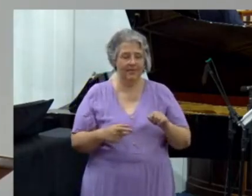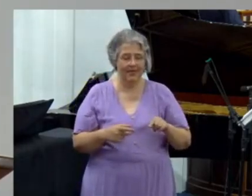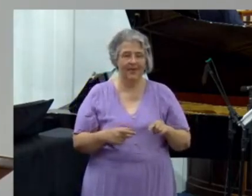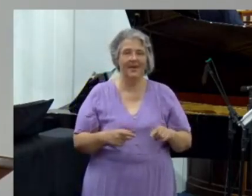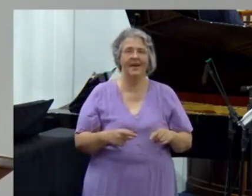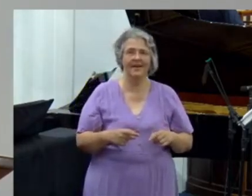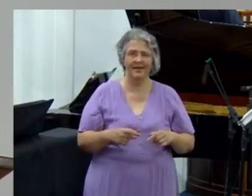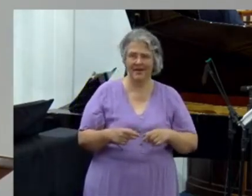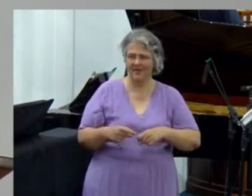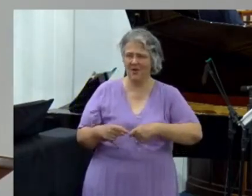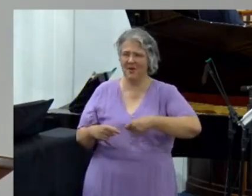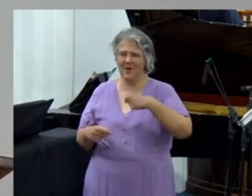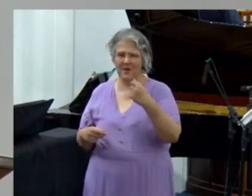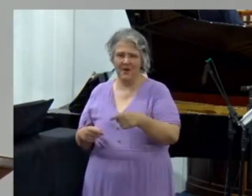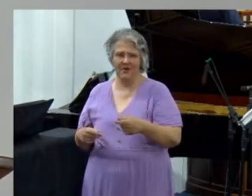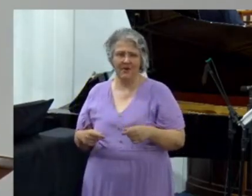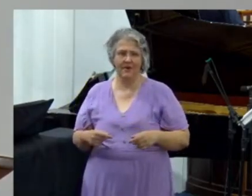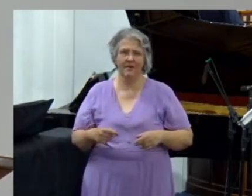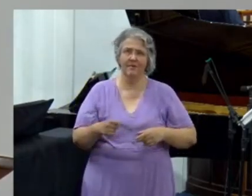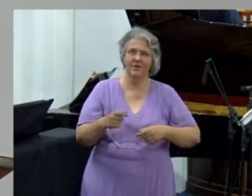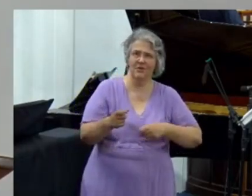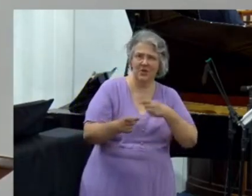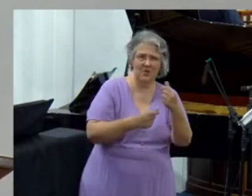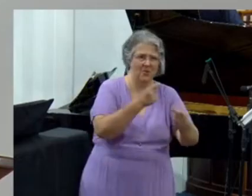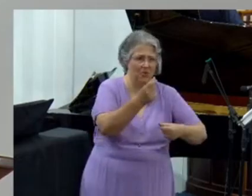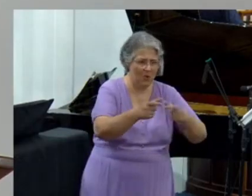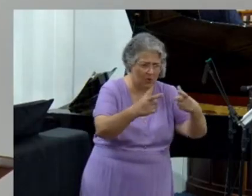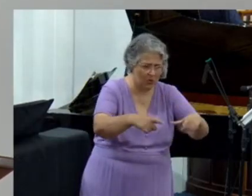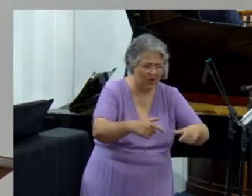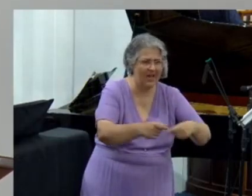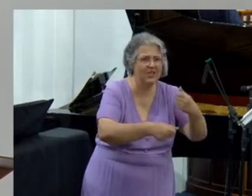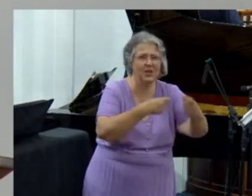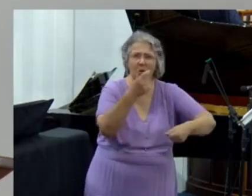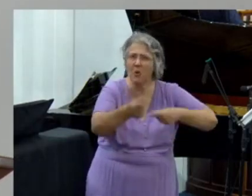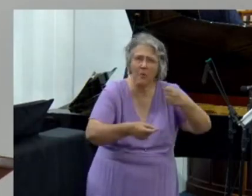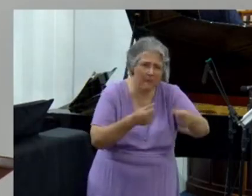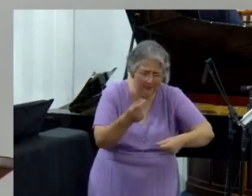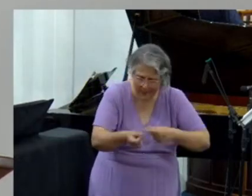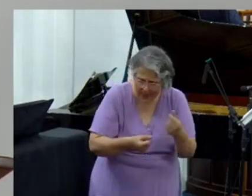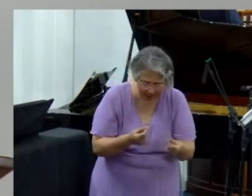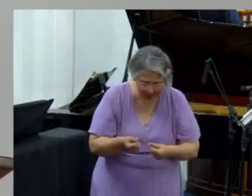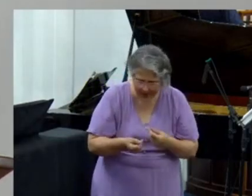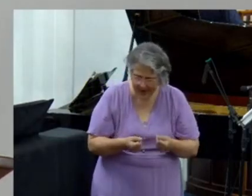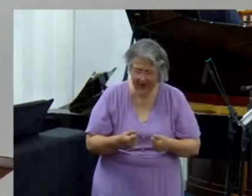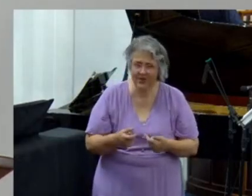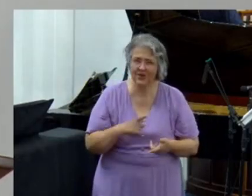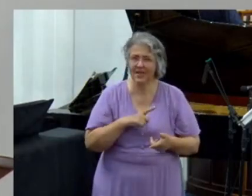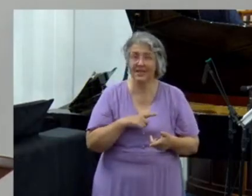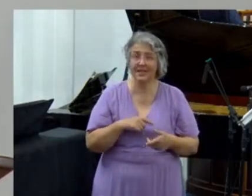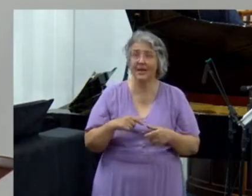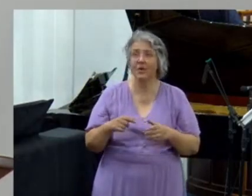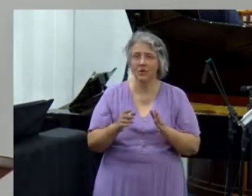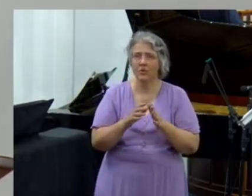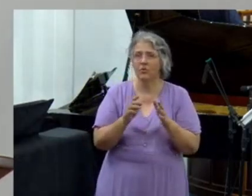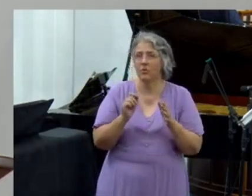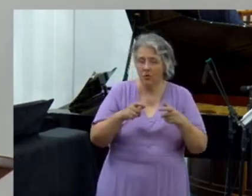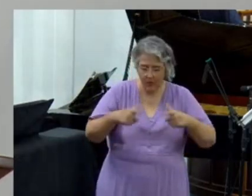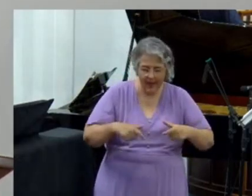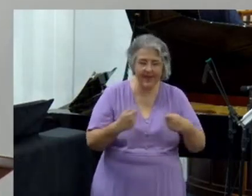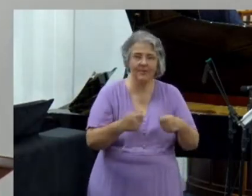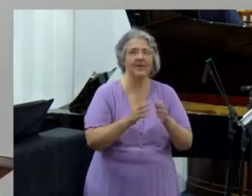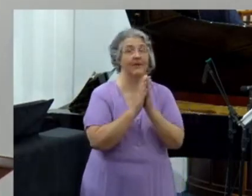praticavam comércio no pátio dos gentios, onde os gentios deveriam estar oferecendo as suas orações a Deus, Jesus Cristo